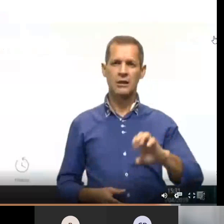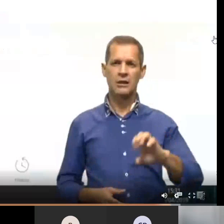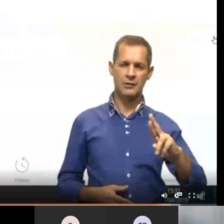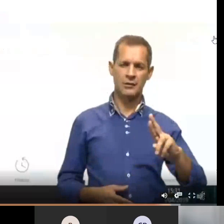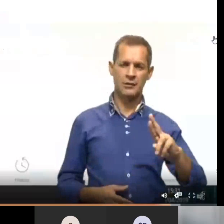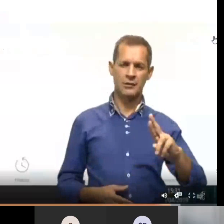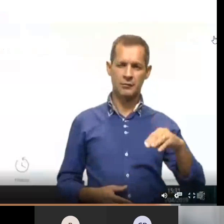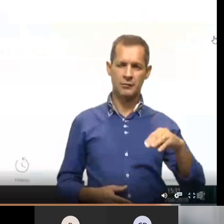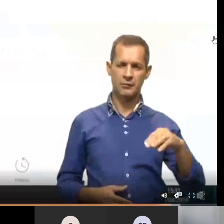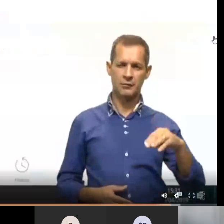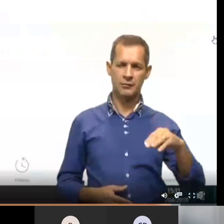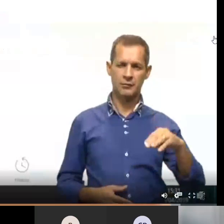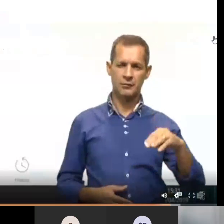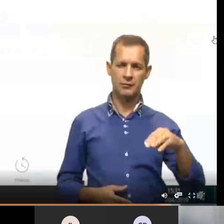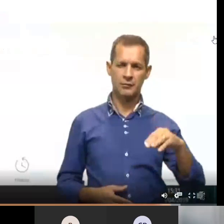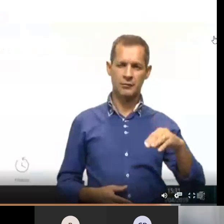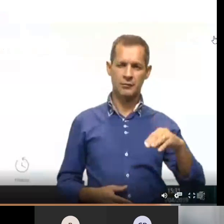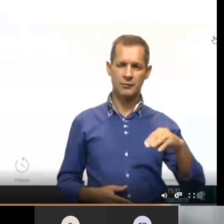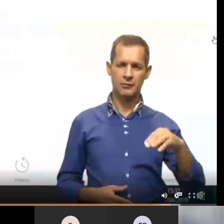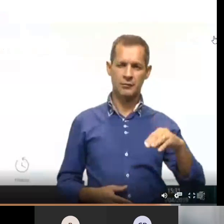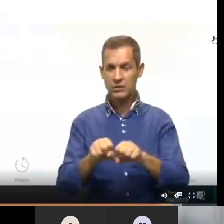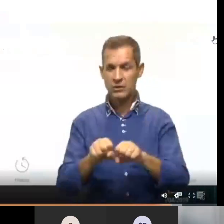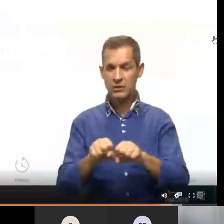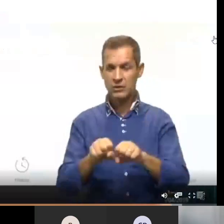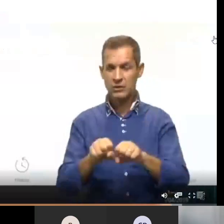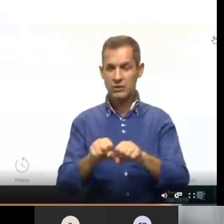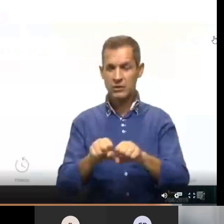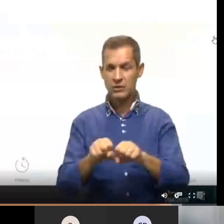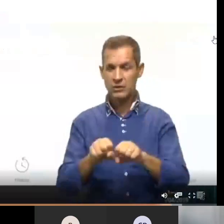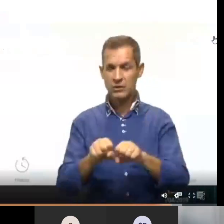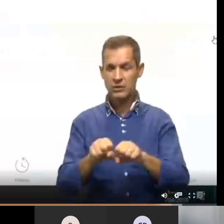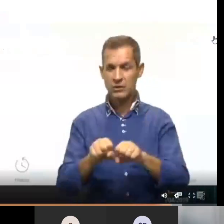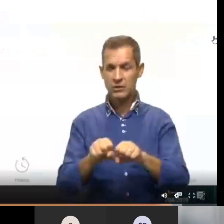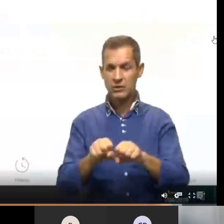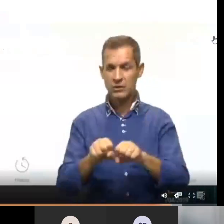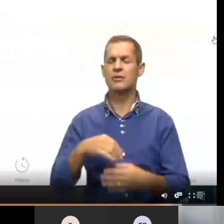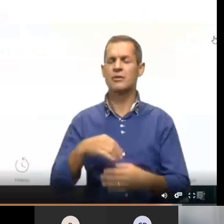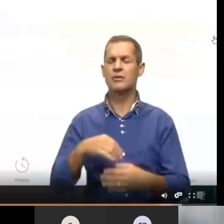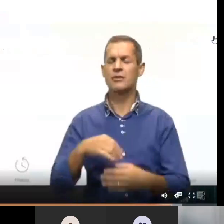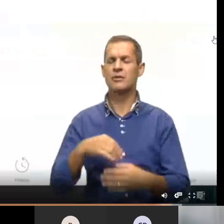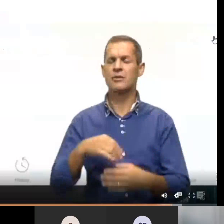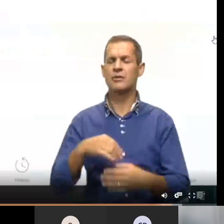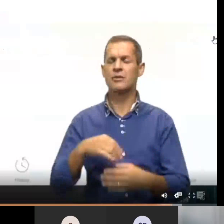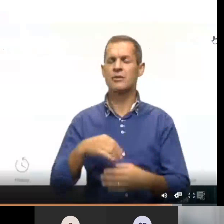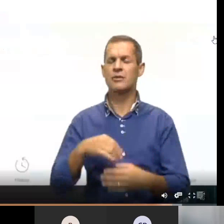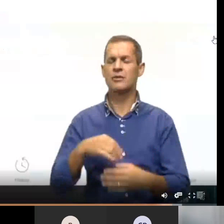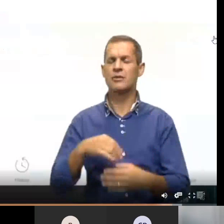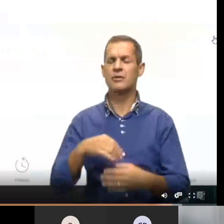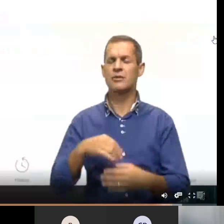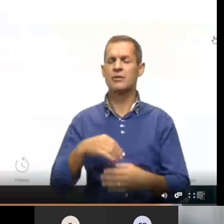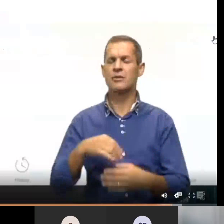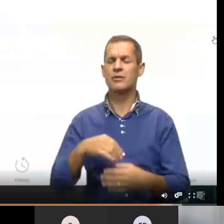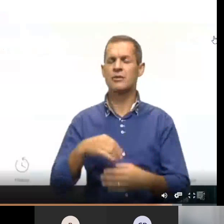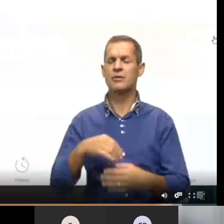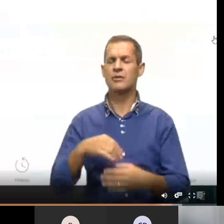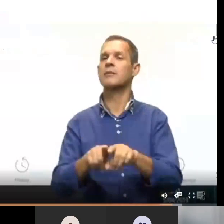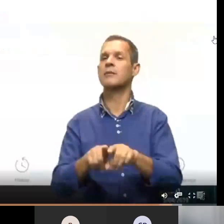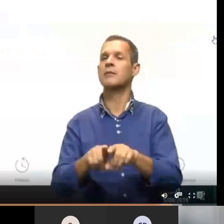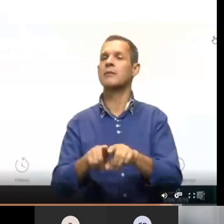Então, reparem que é um sistema ainda separado do nosso sistema sanguíneo. Lembrem-se